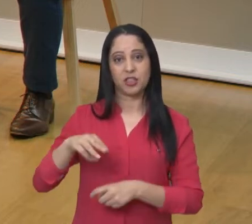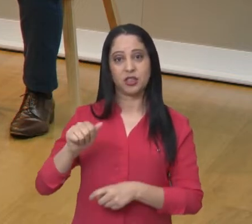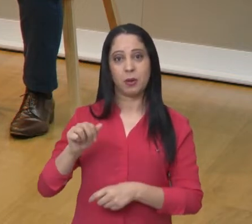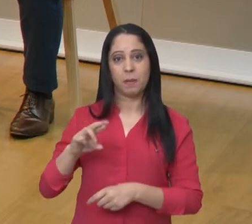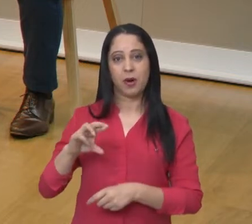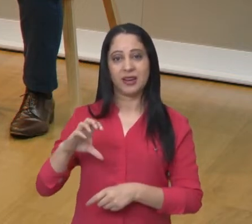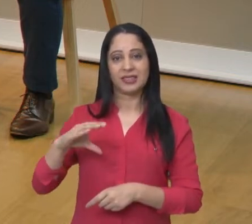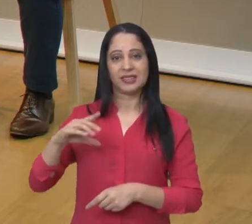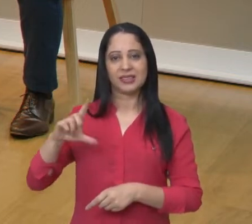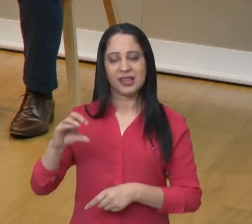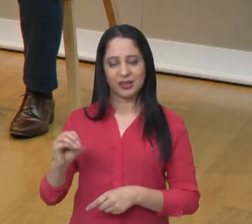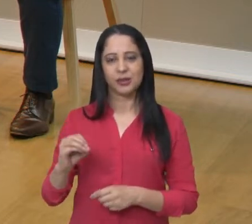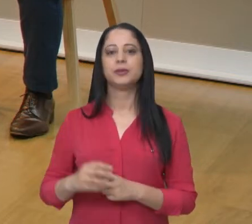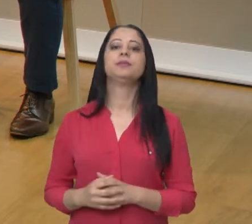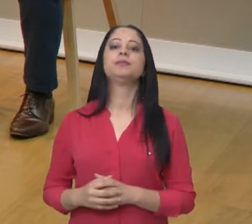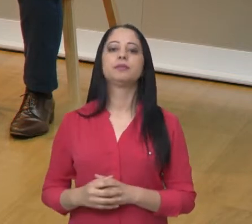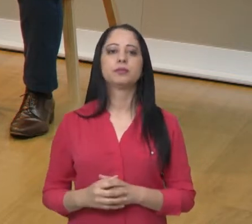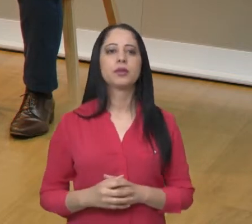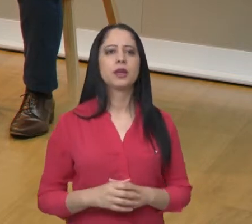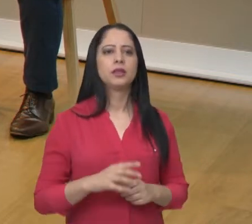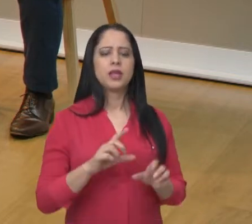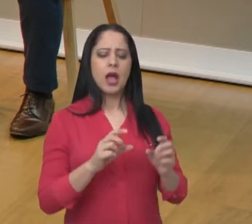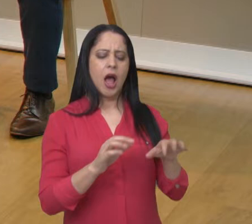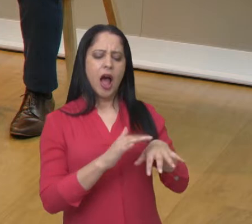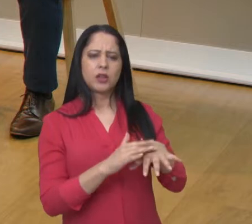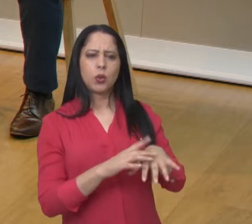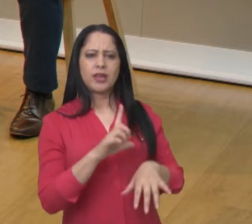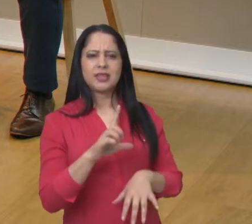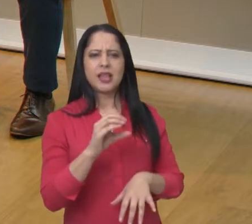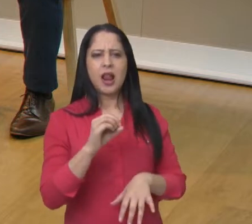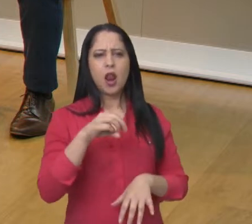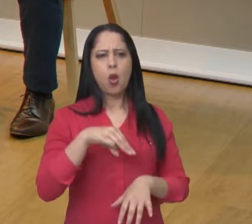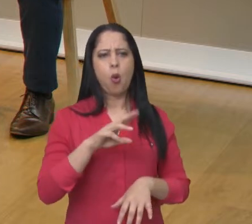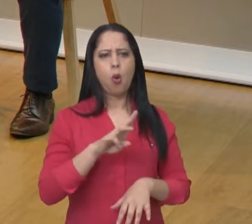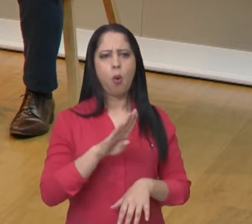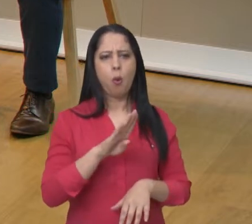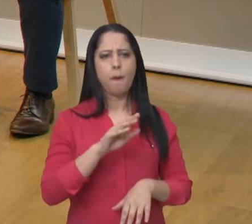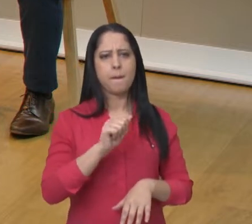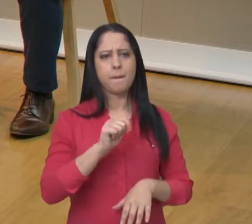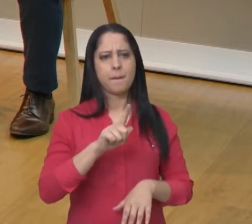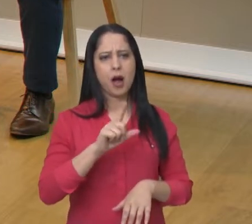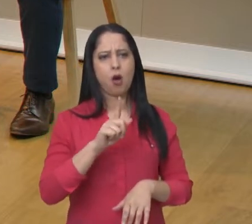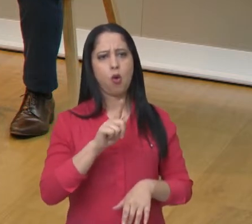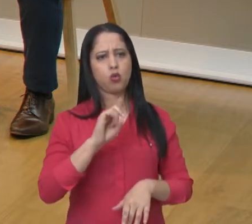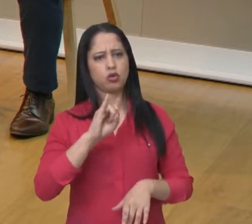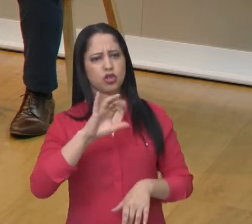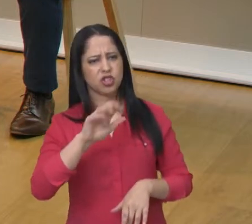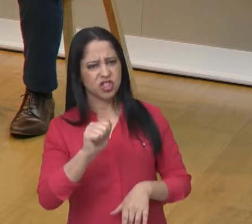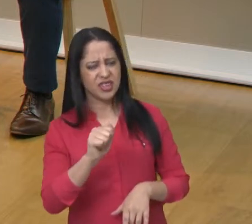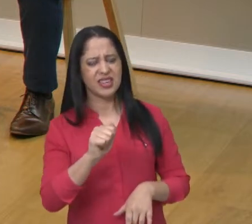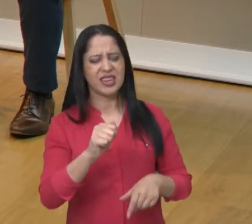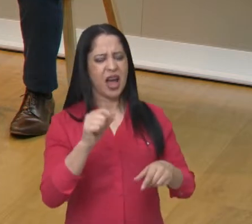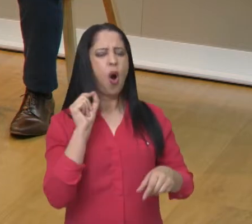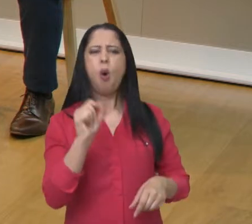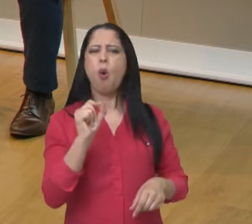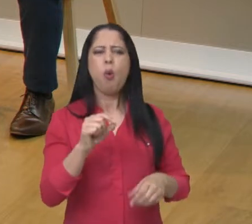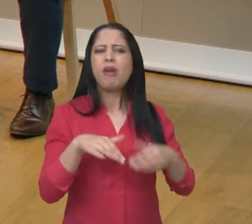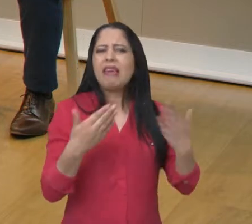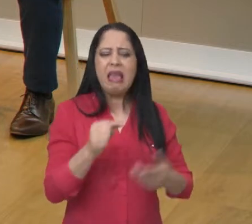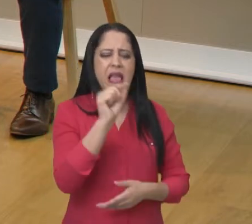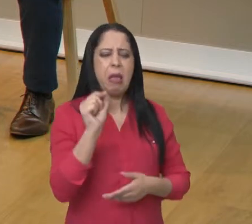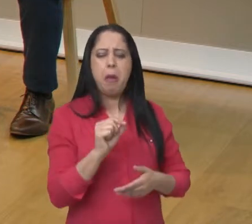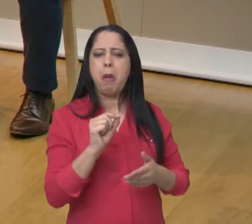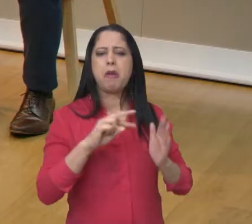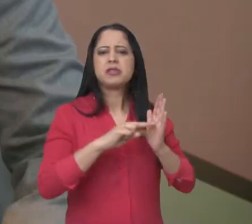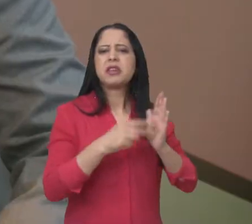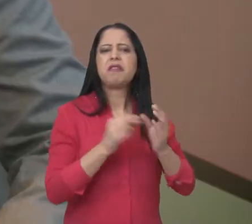Doutor, lombalgia é uma doença relacionada à coluna que a gente escuta quase que o tempo todo. O que é a tal da